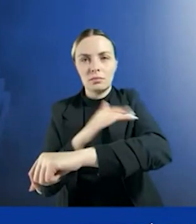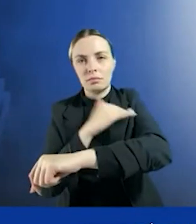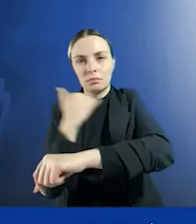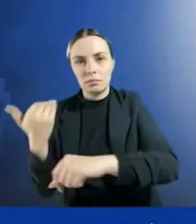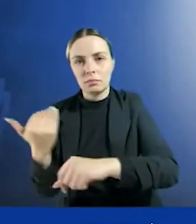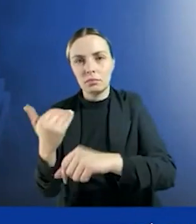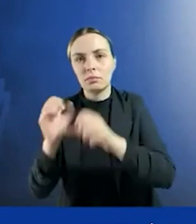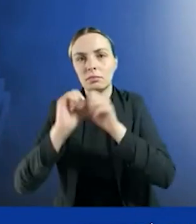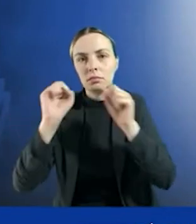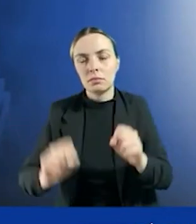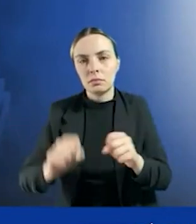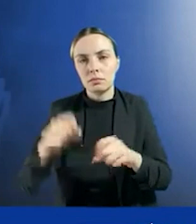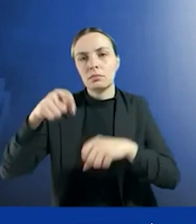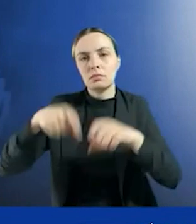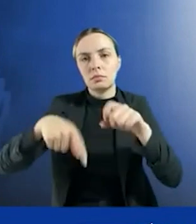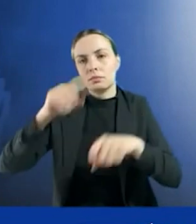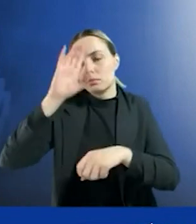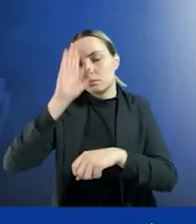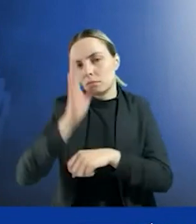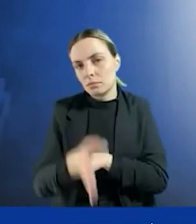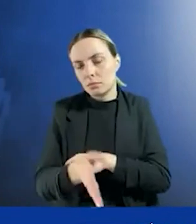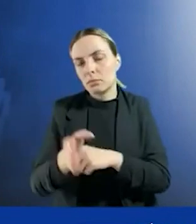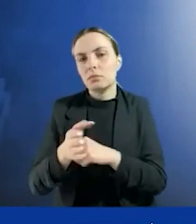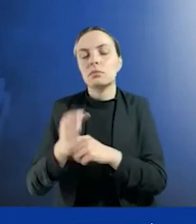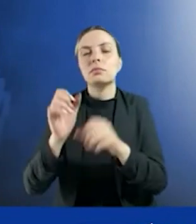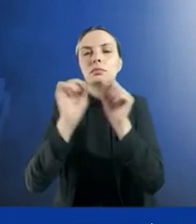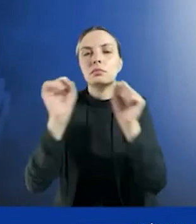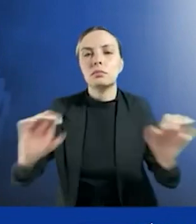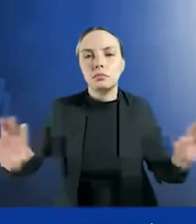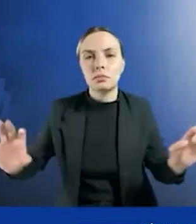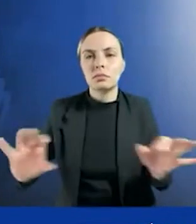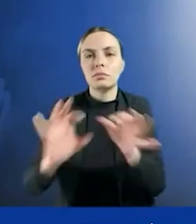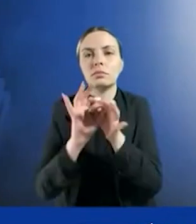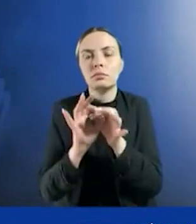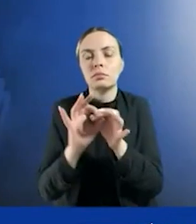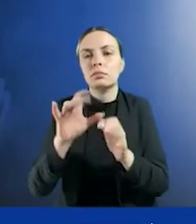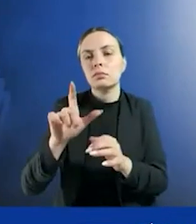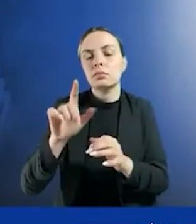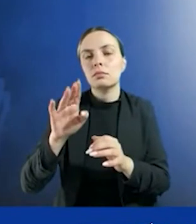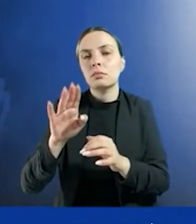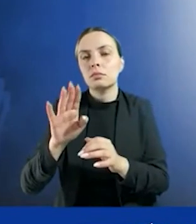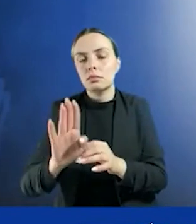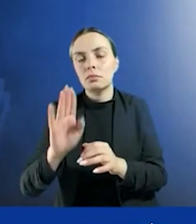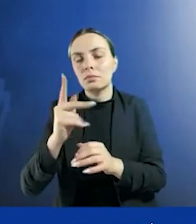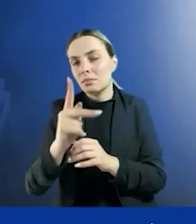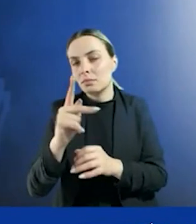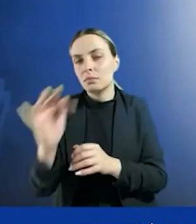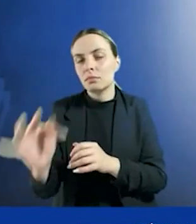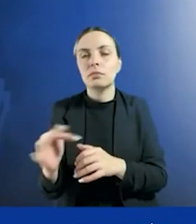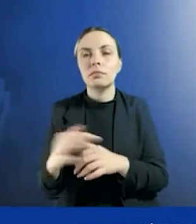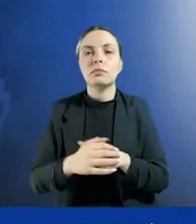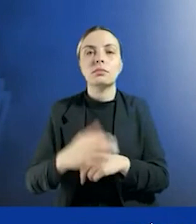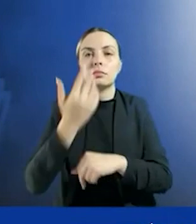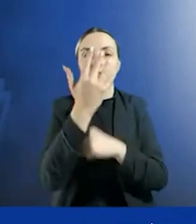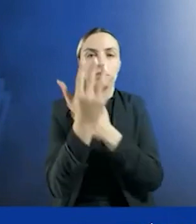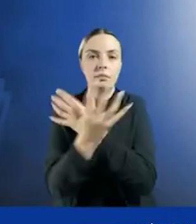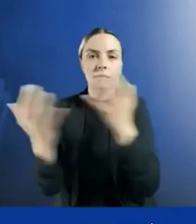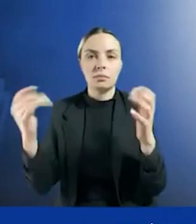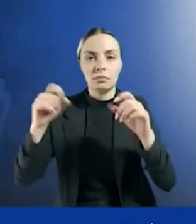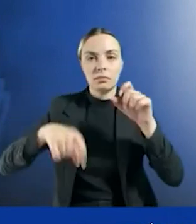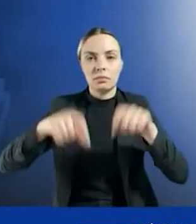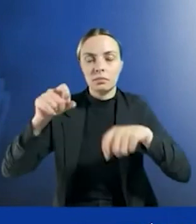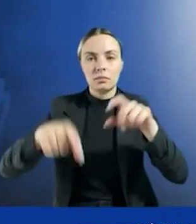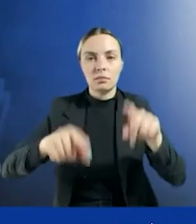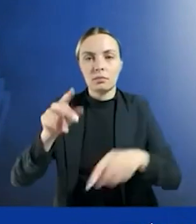direto, os sistemas de integração do tipo ILPF agroflorestal, as florestas plantadas de que nós nos